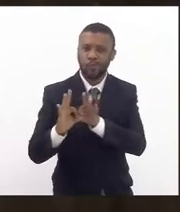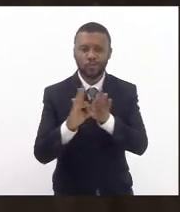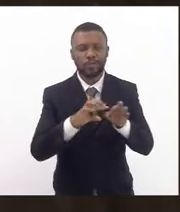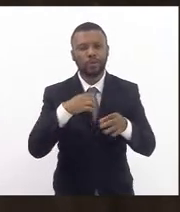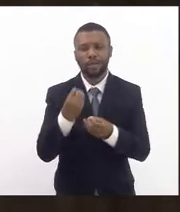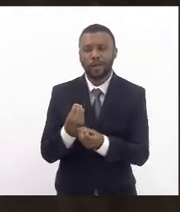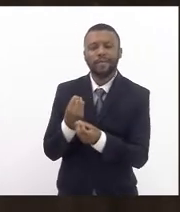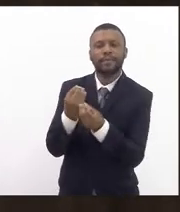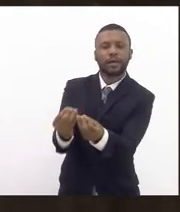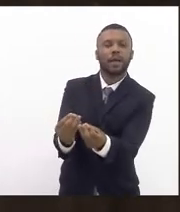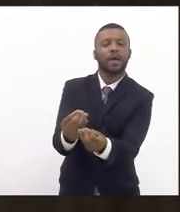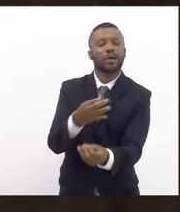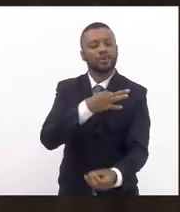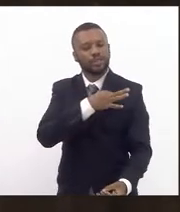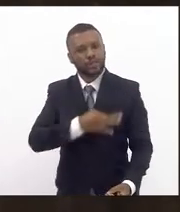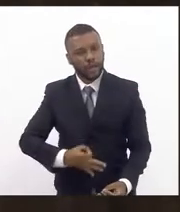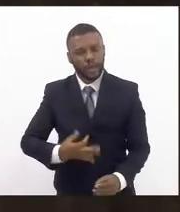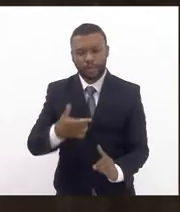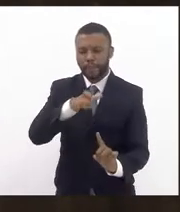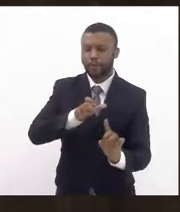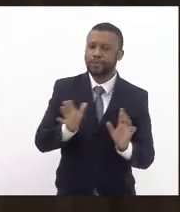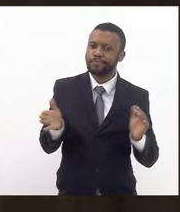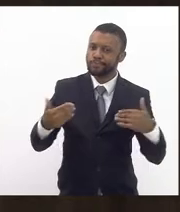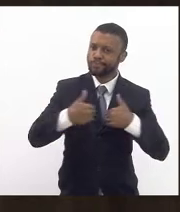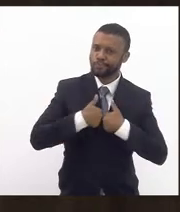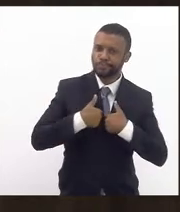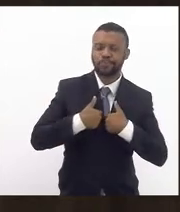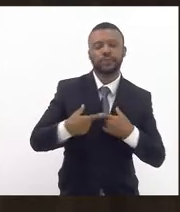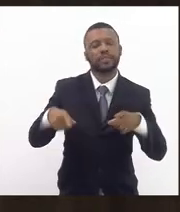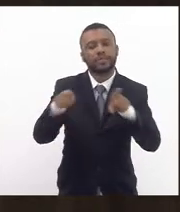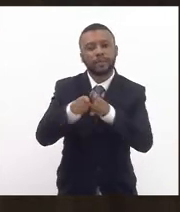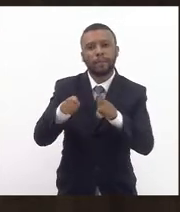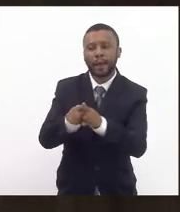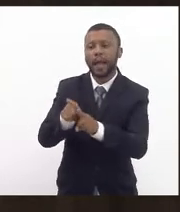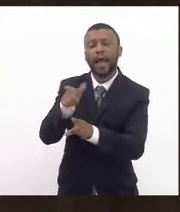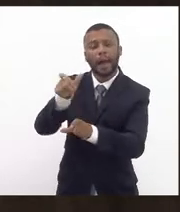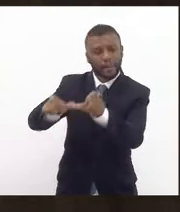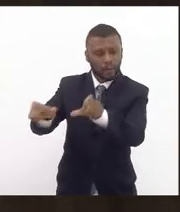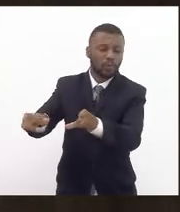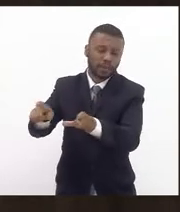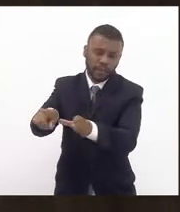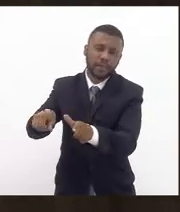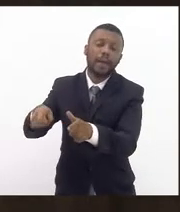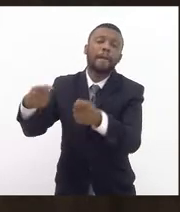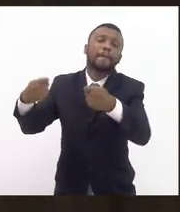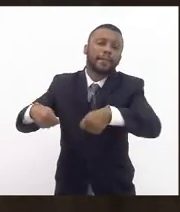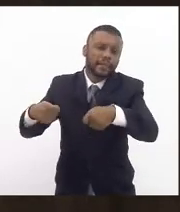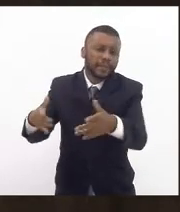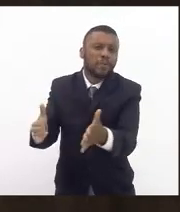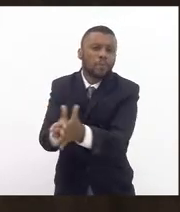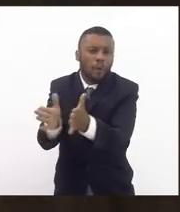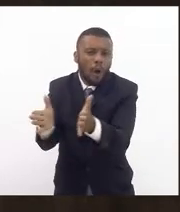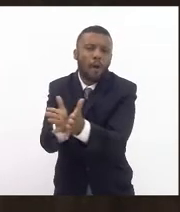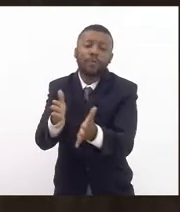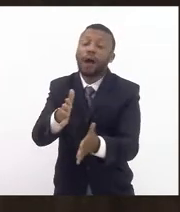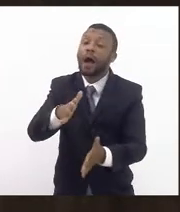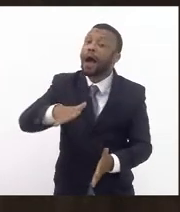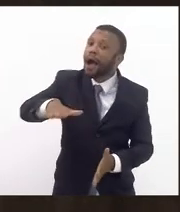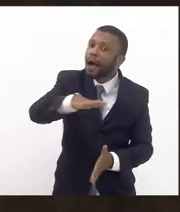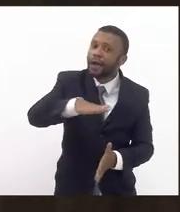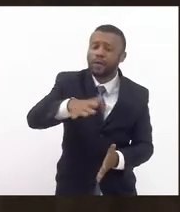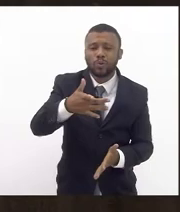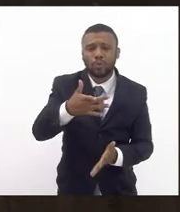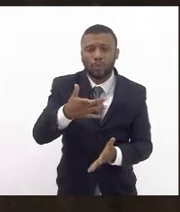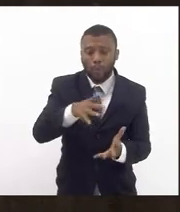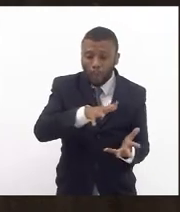dignidade à pessoa com autismo, dignidade àqueles que mais precisam. O mundo azul também é